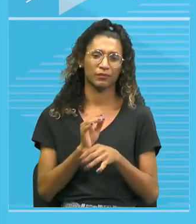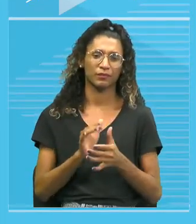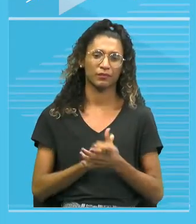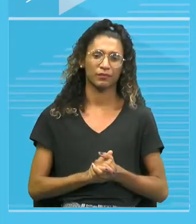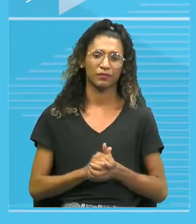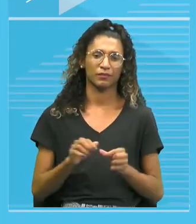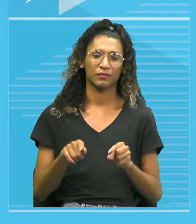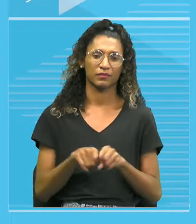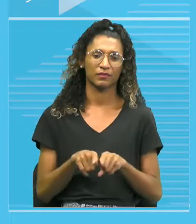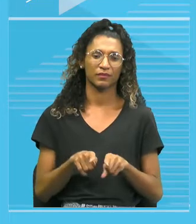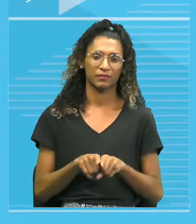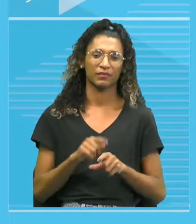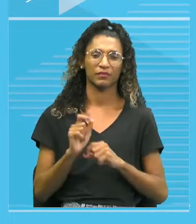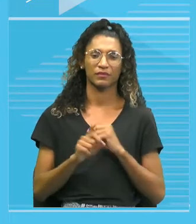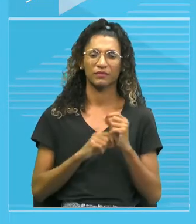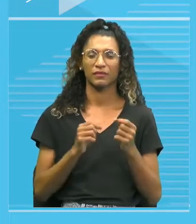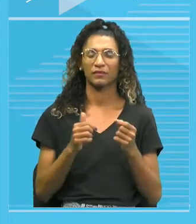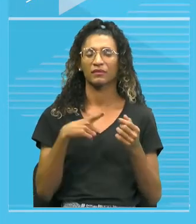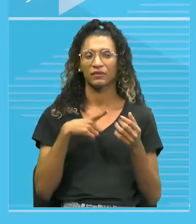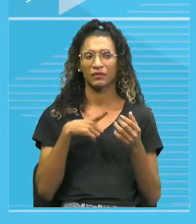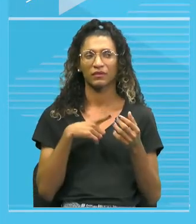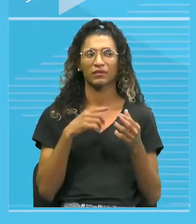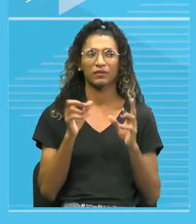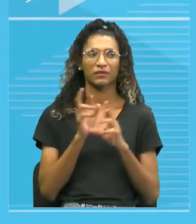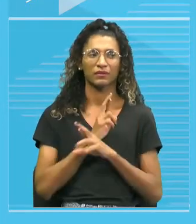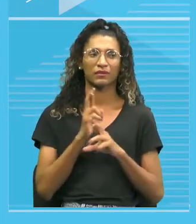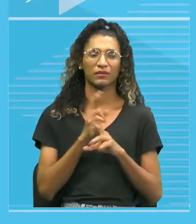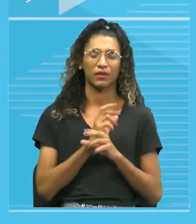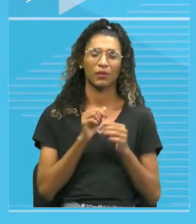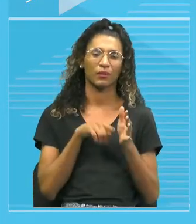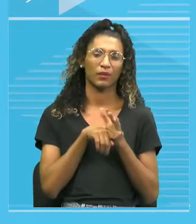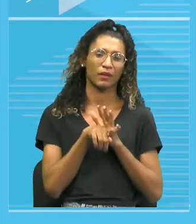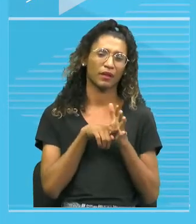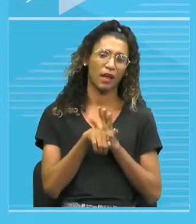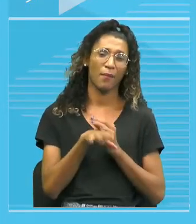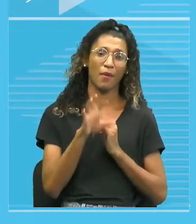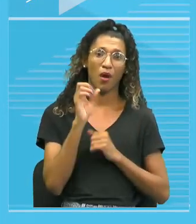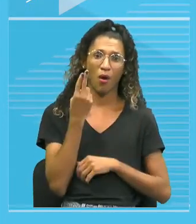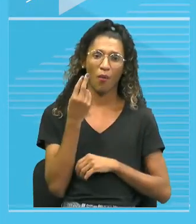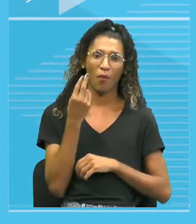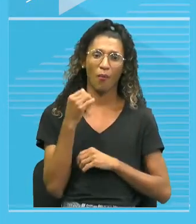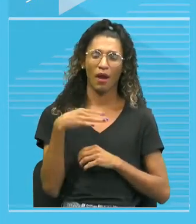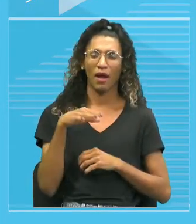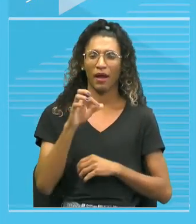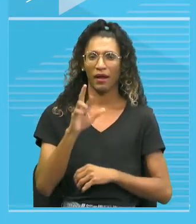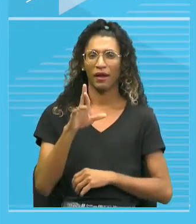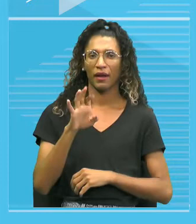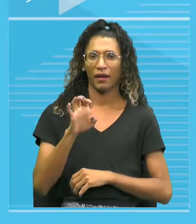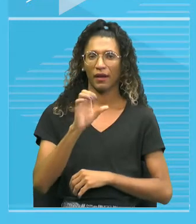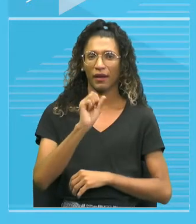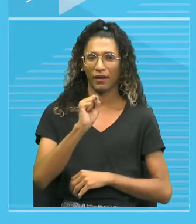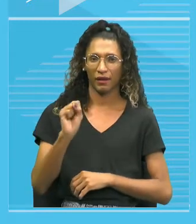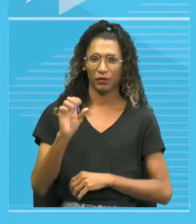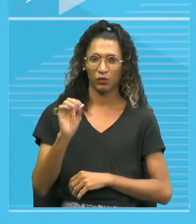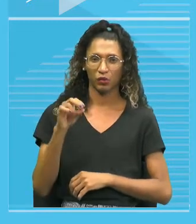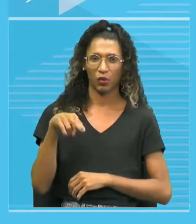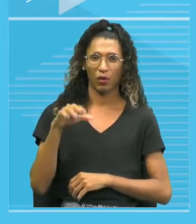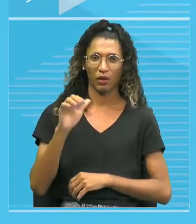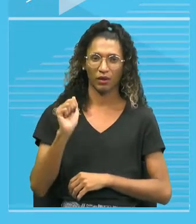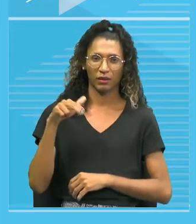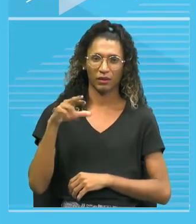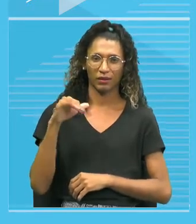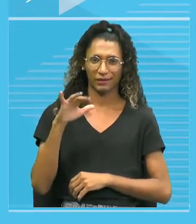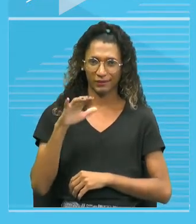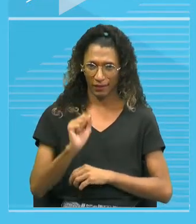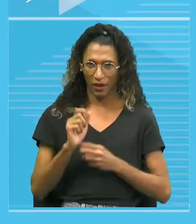envolvendo exames de imagem e não passar por uma ressonância magnética, não passar por uma tomografia